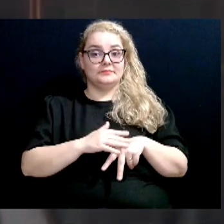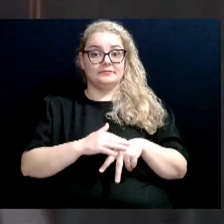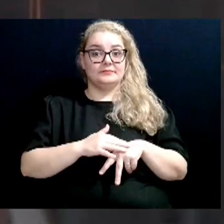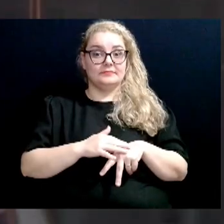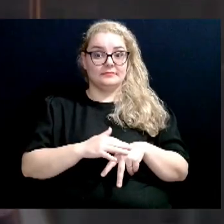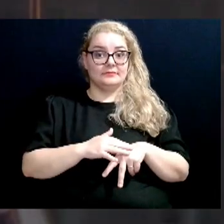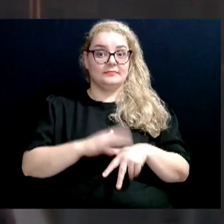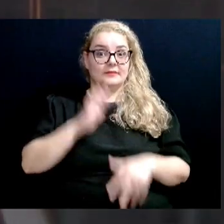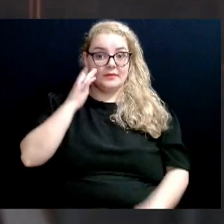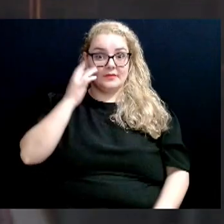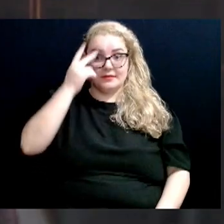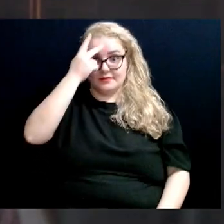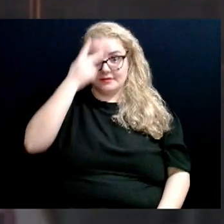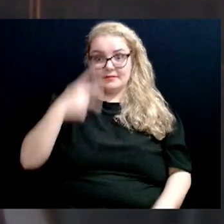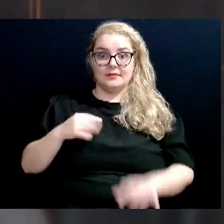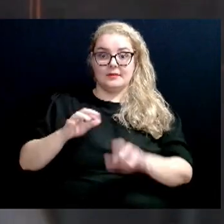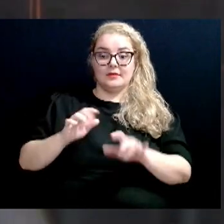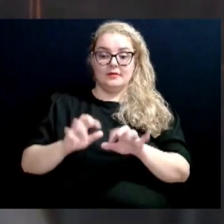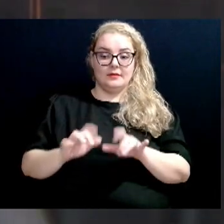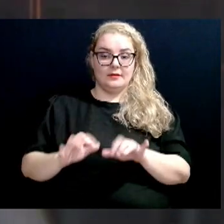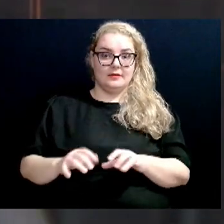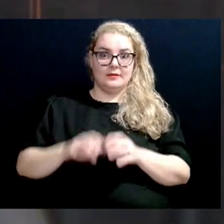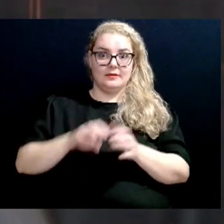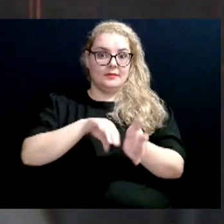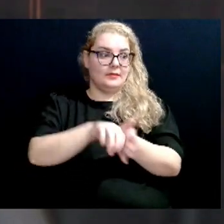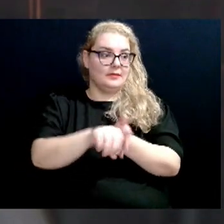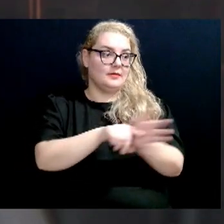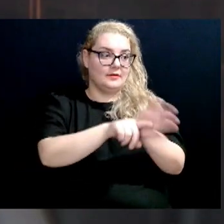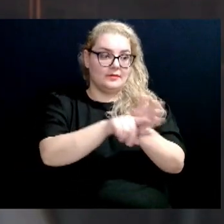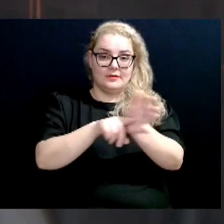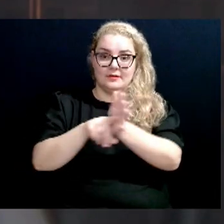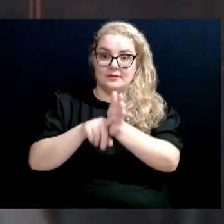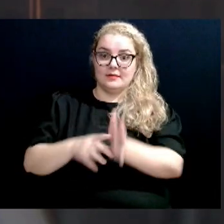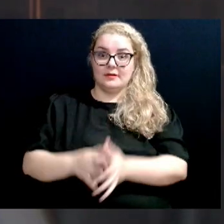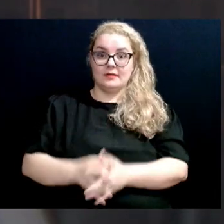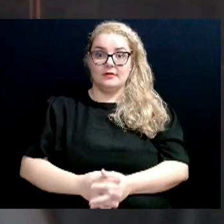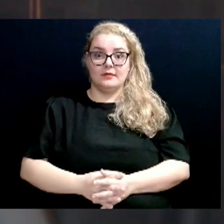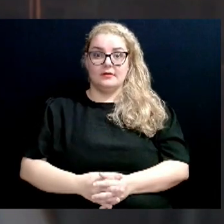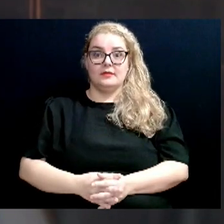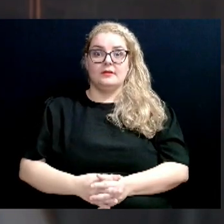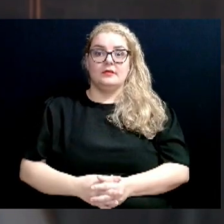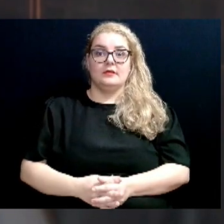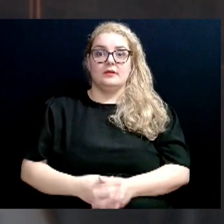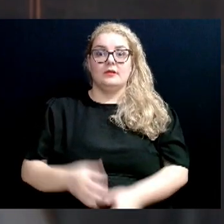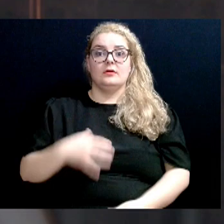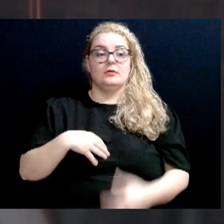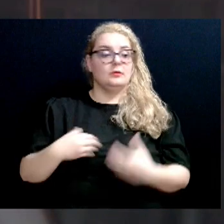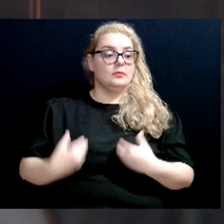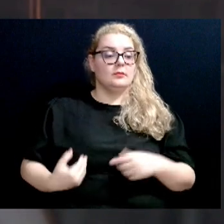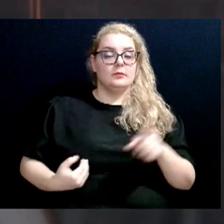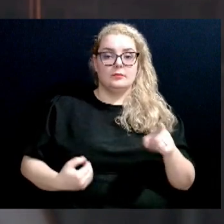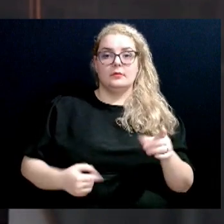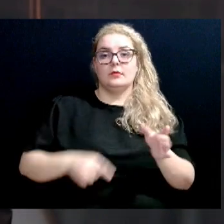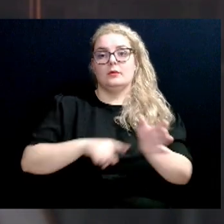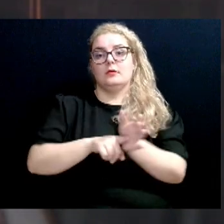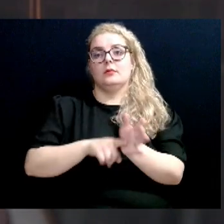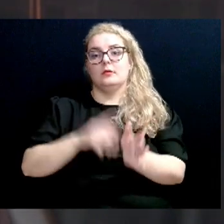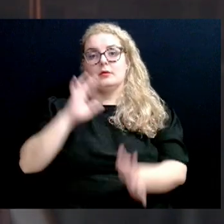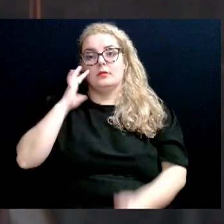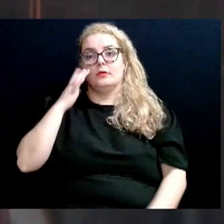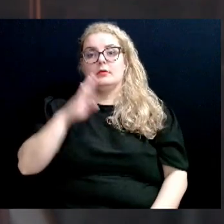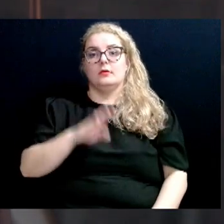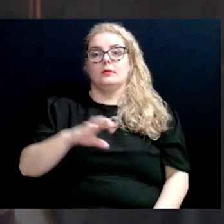ó, dando um Google e pesquisando. E olha, eu tô sentindo esse cansaço aqui, eu pesquisei, eu acho que a B9, eu acho que